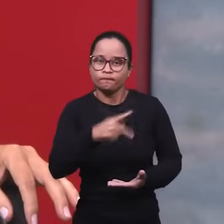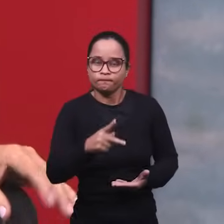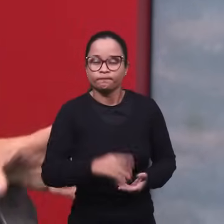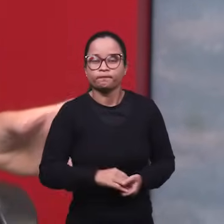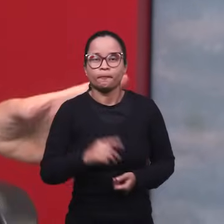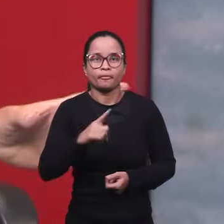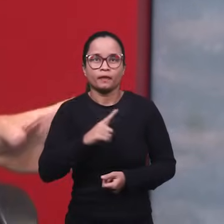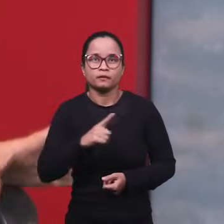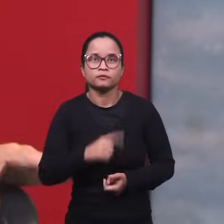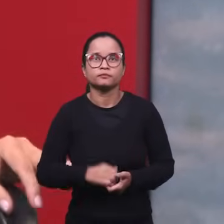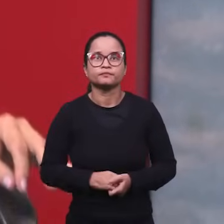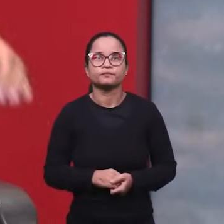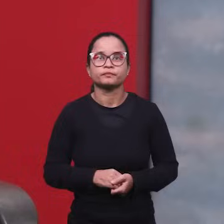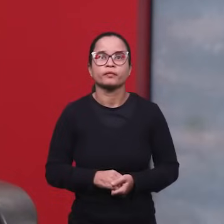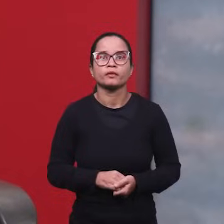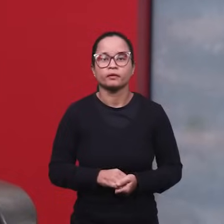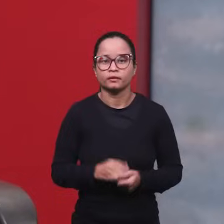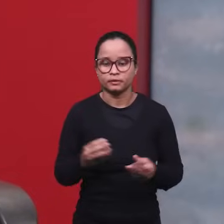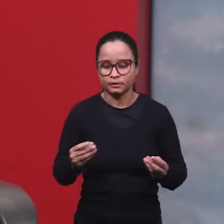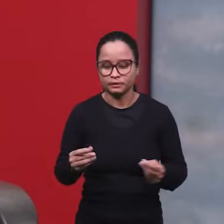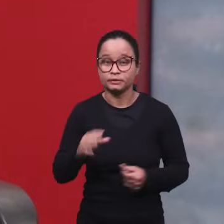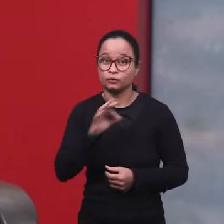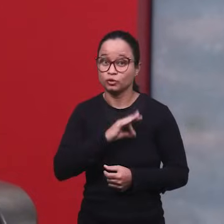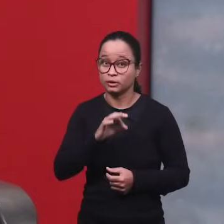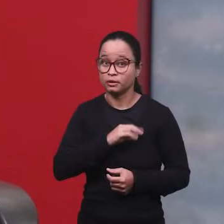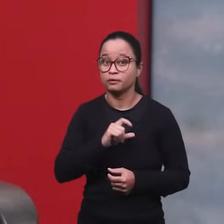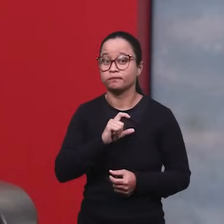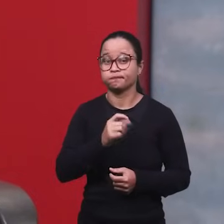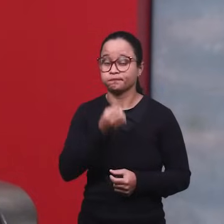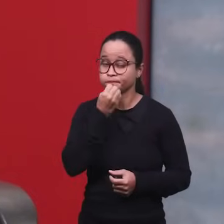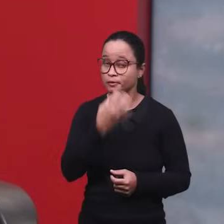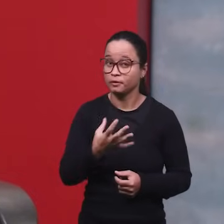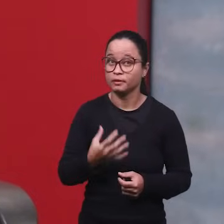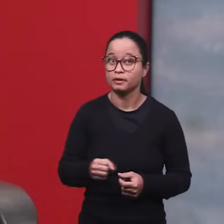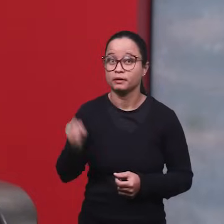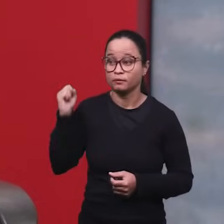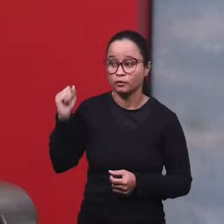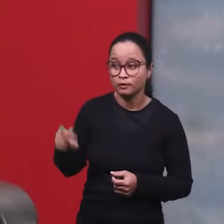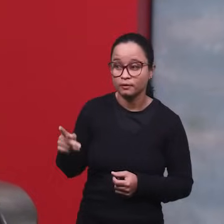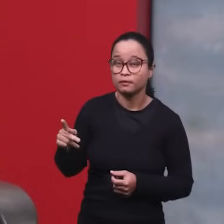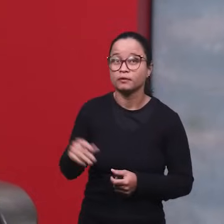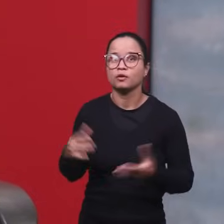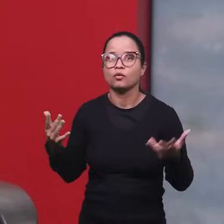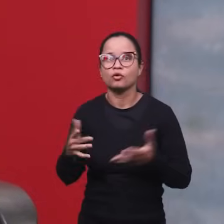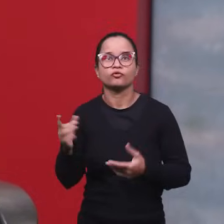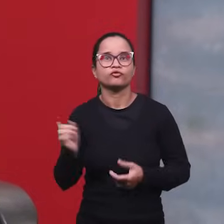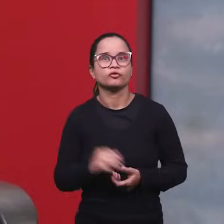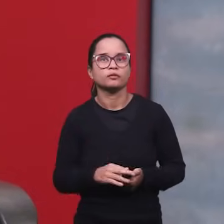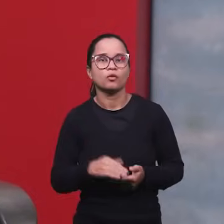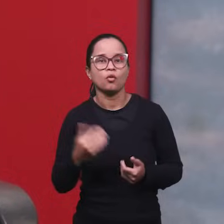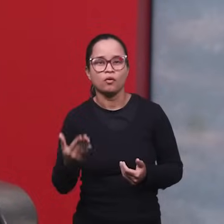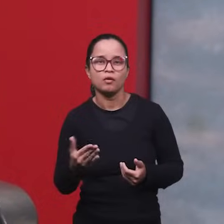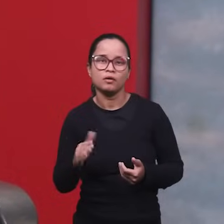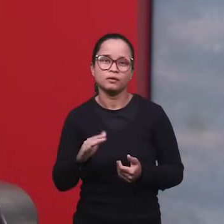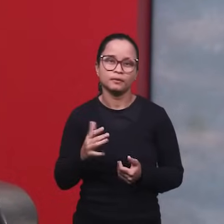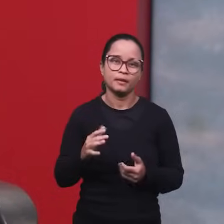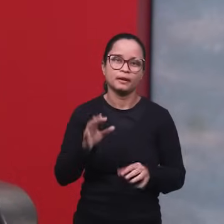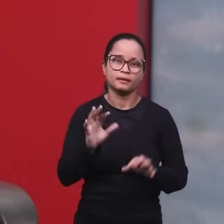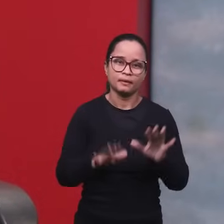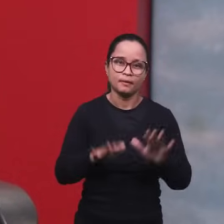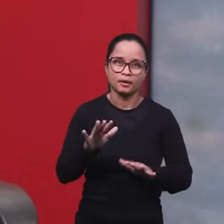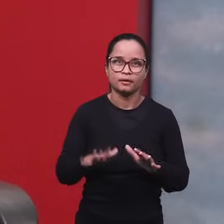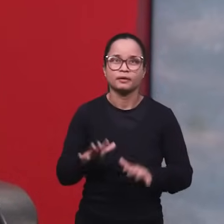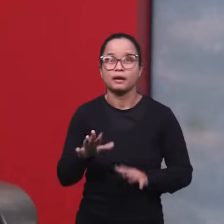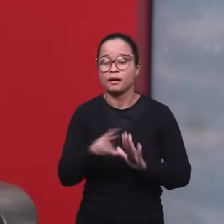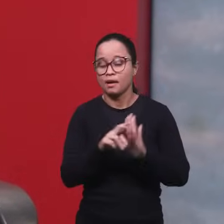tinha o senhor sabe disso, que tinha um salário alto, ele se aposentava com esse salário. Hoje, ou então proporcional, que seja, depende